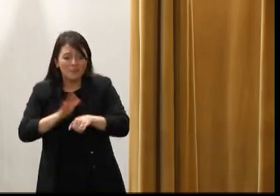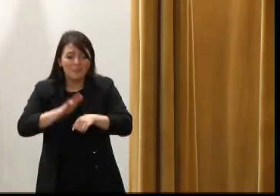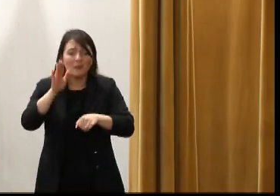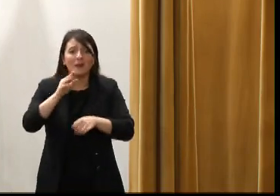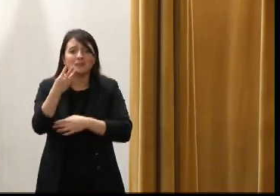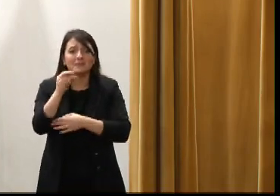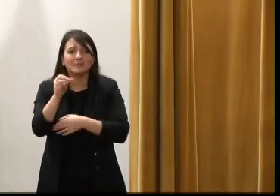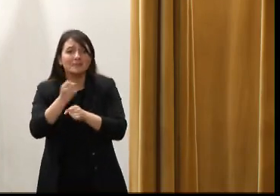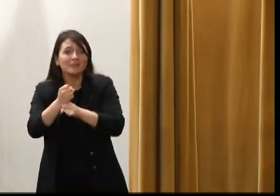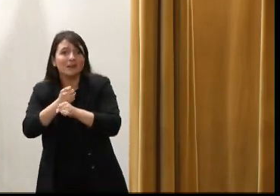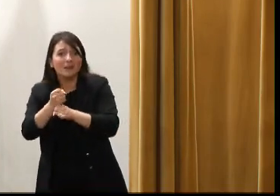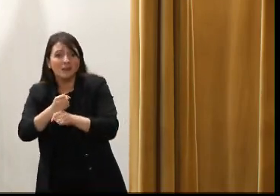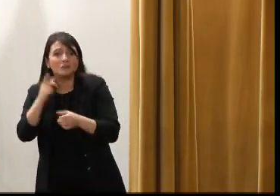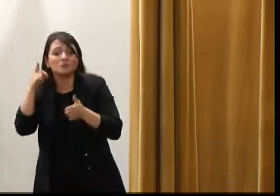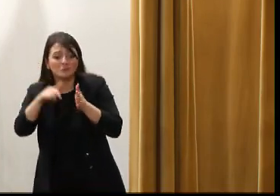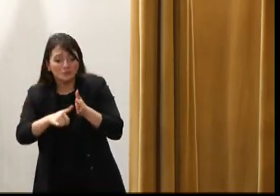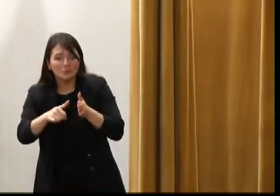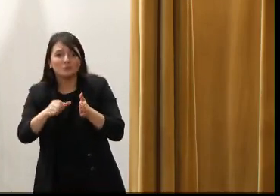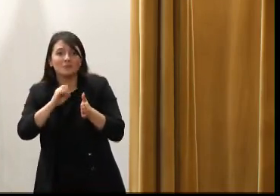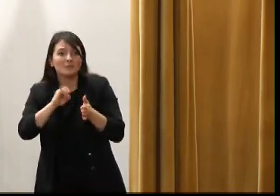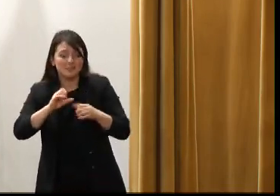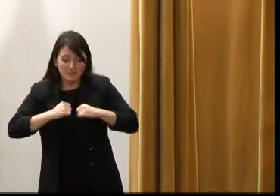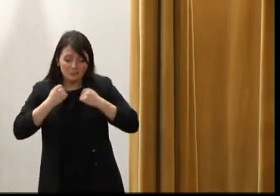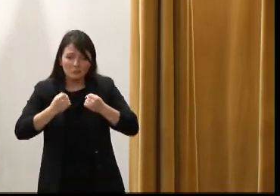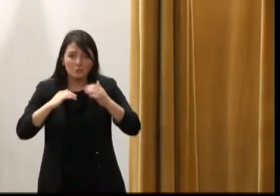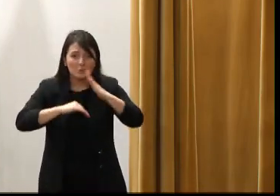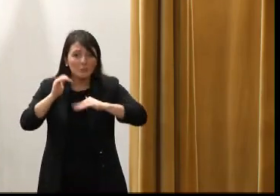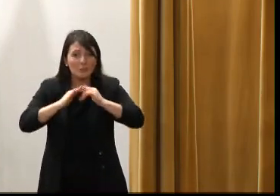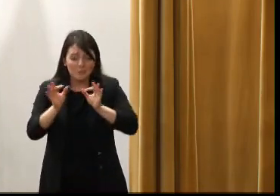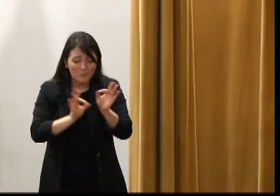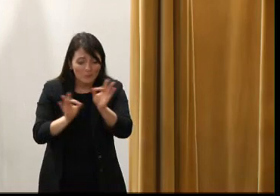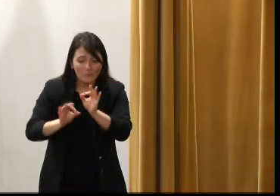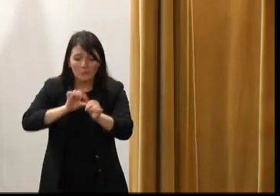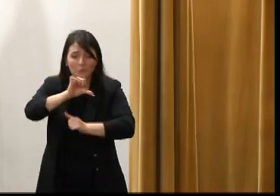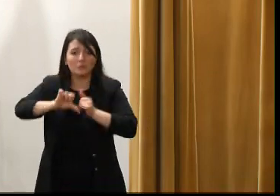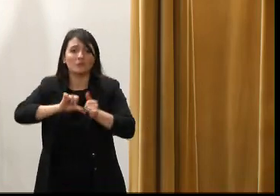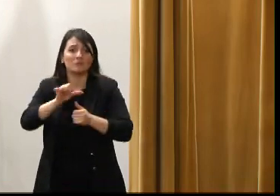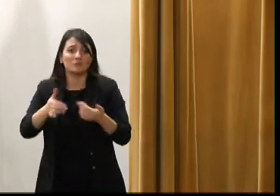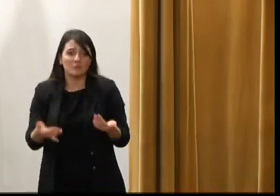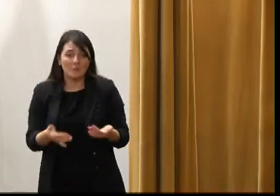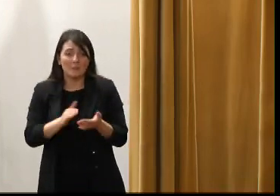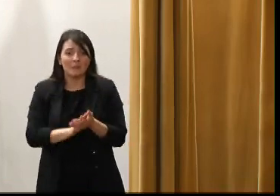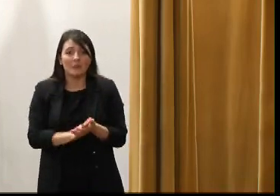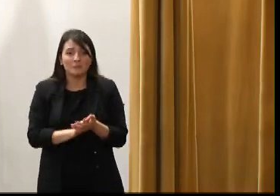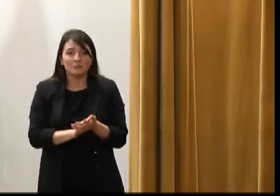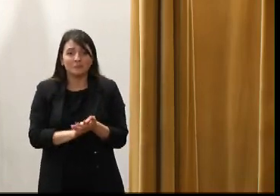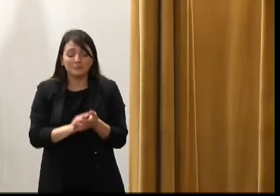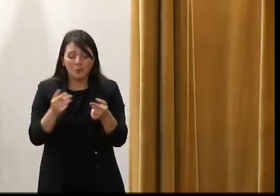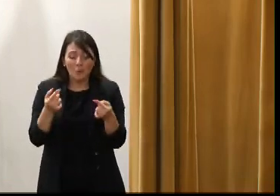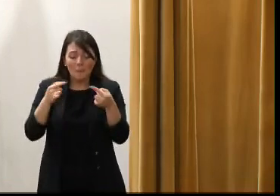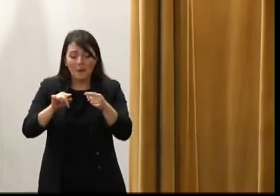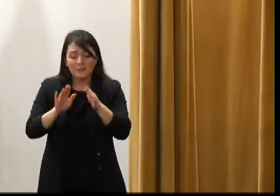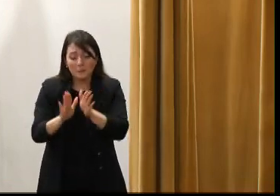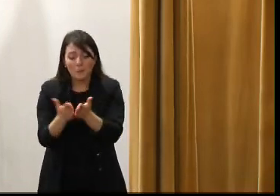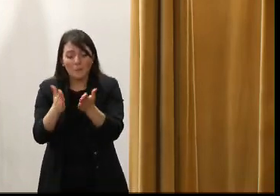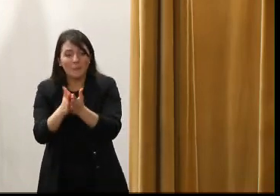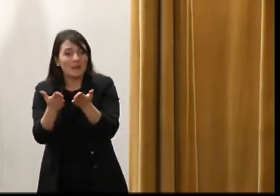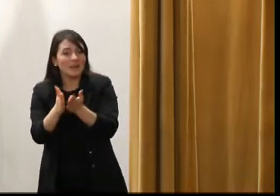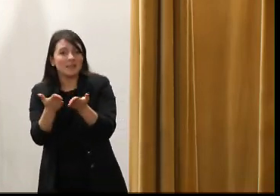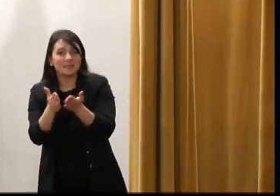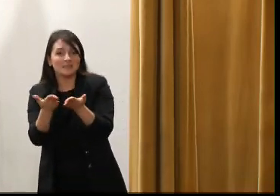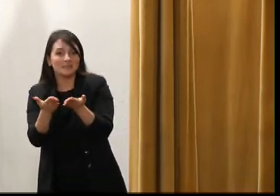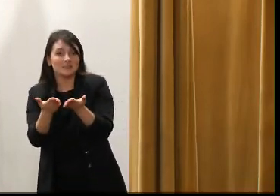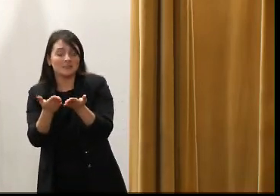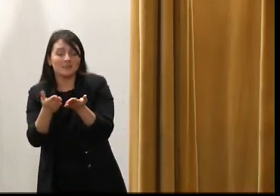anos. Então, o combate à pobreza é o primeiro passo para fazer uma cidade mais